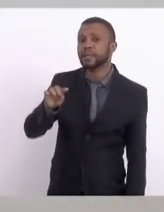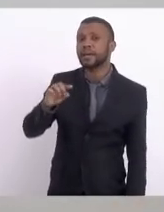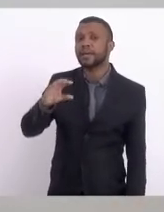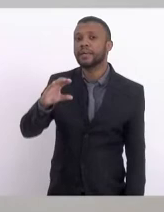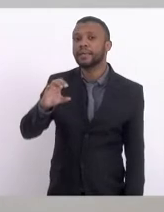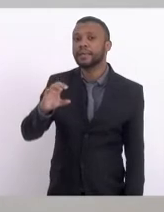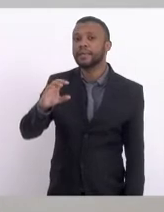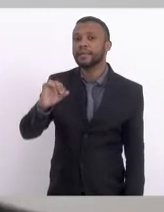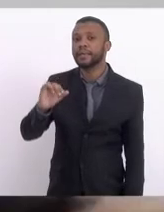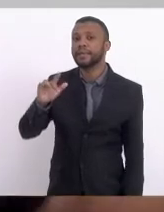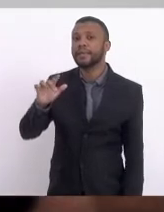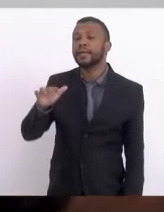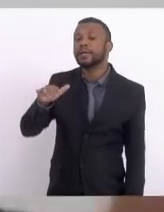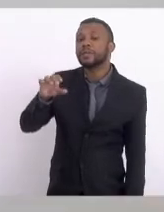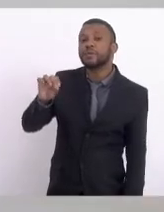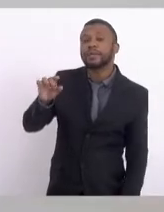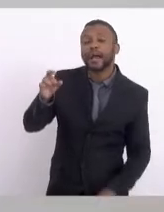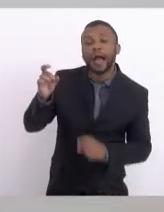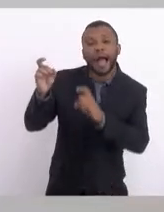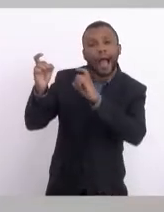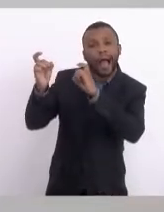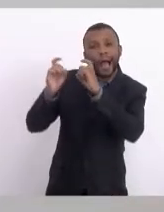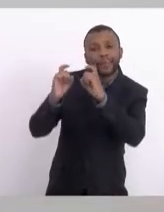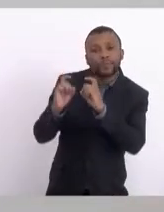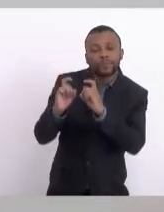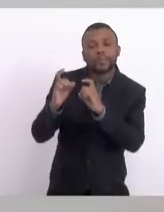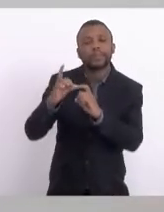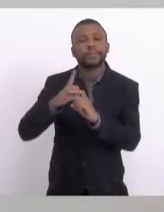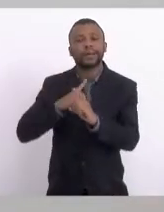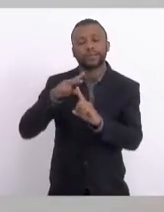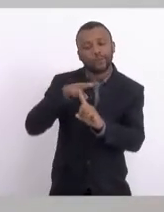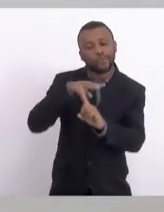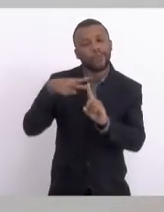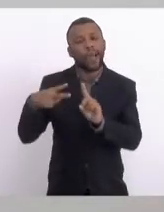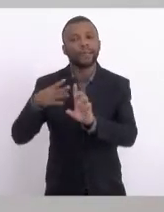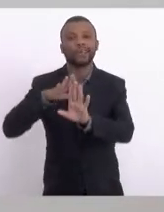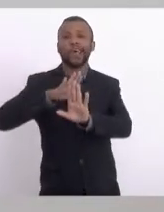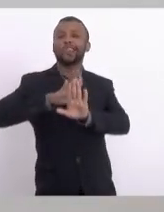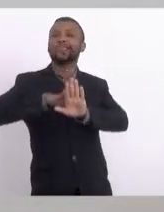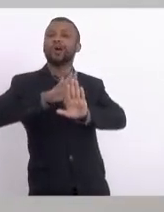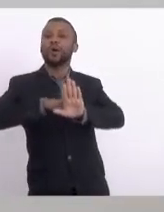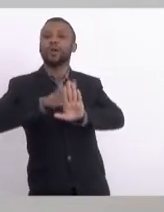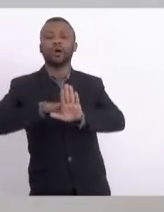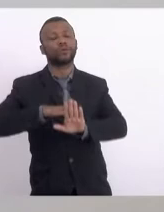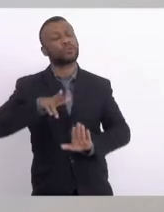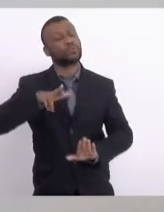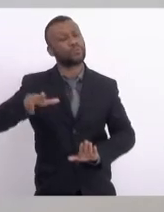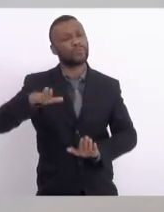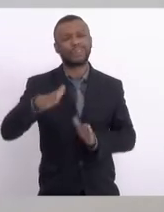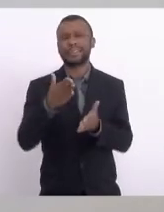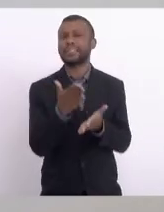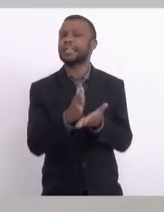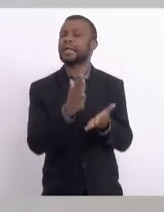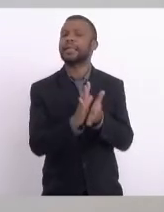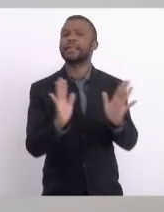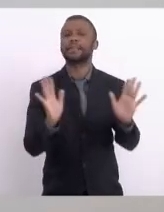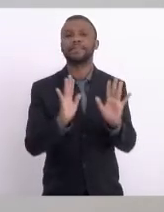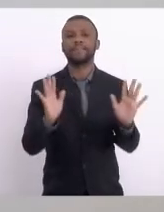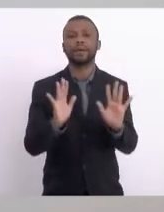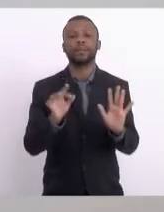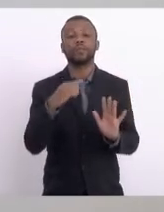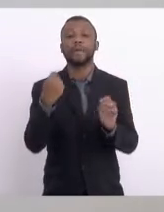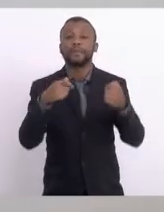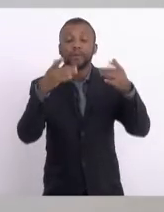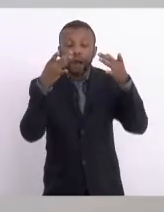discussão estava tendo viés ideológico. Não é nada disso. Né? A gente tem que... E o que acontece é o seguinte.